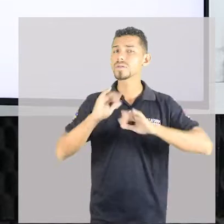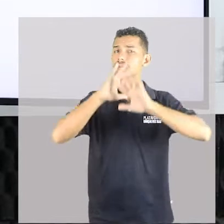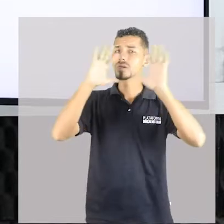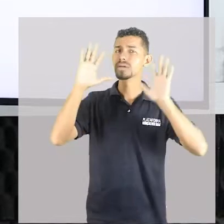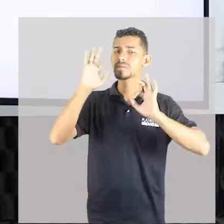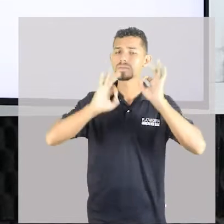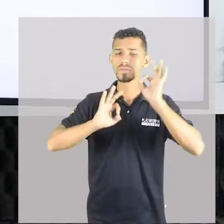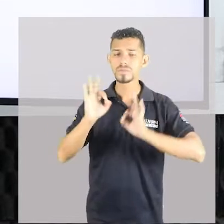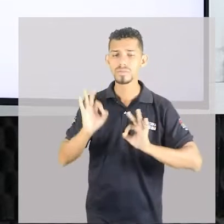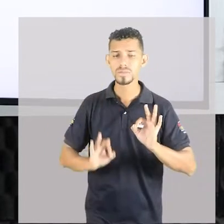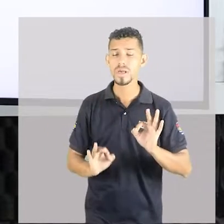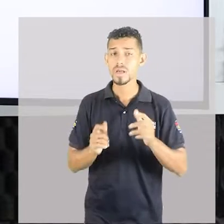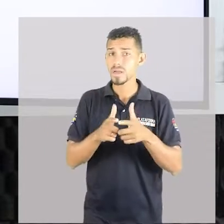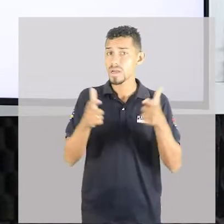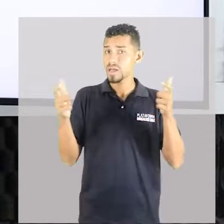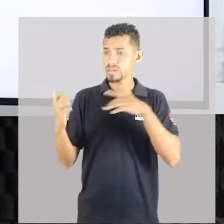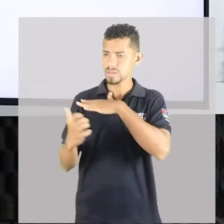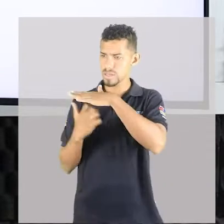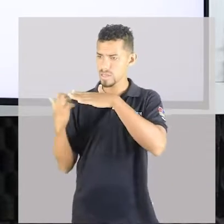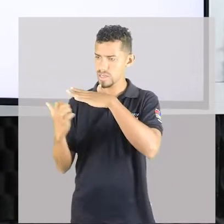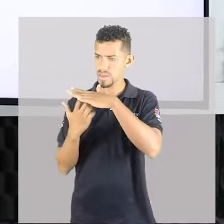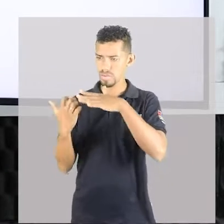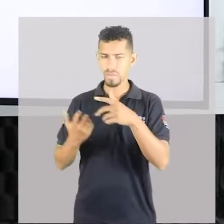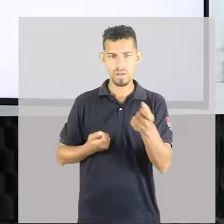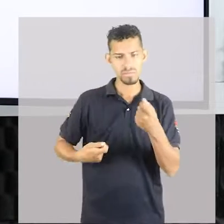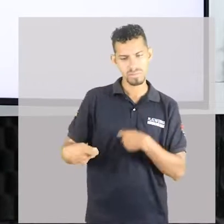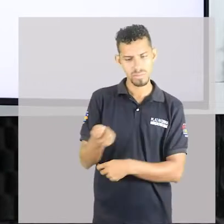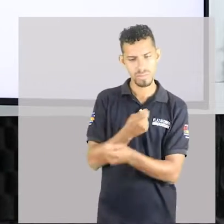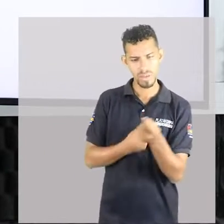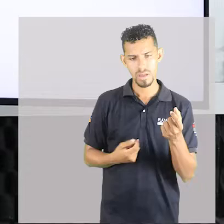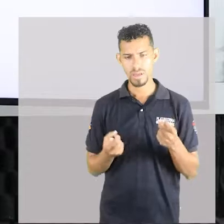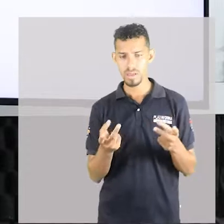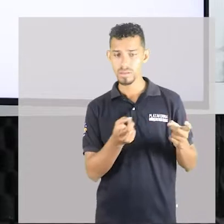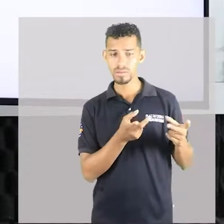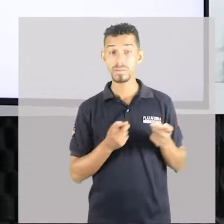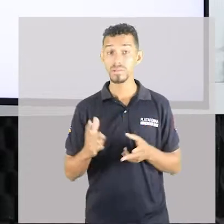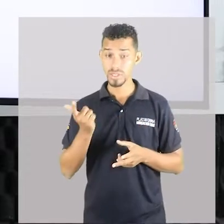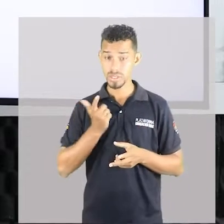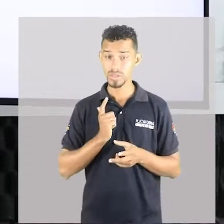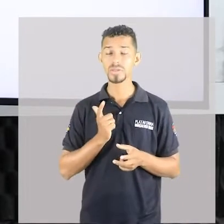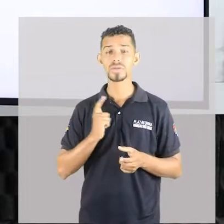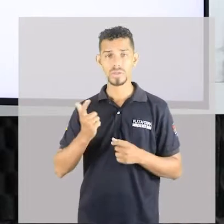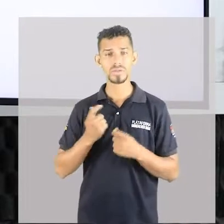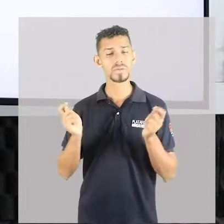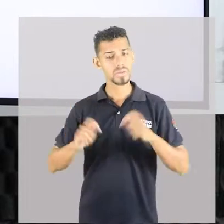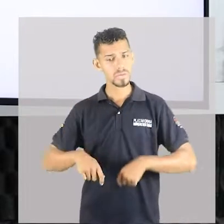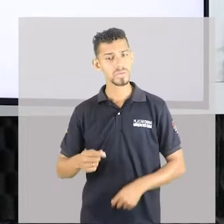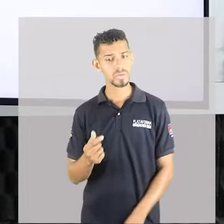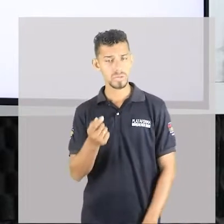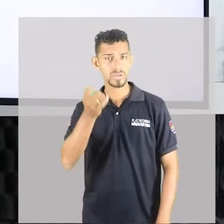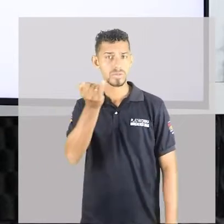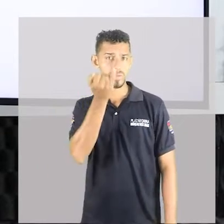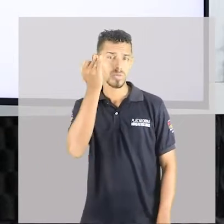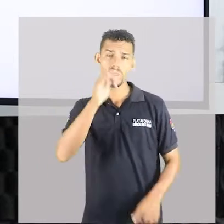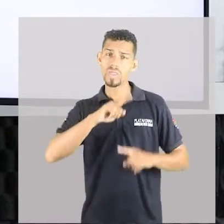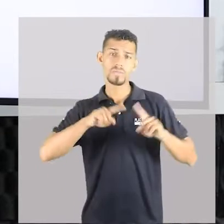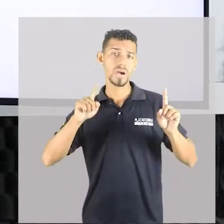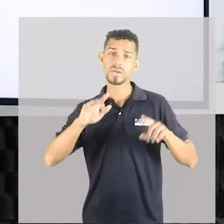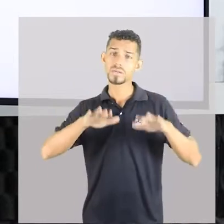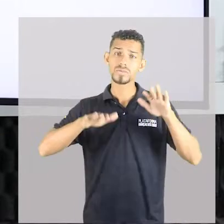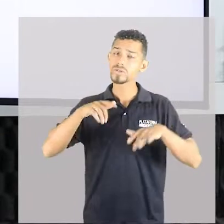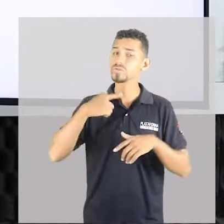desses oligopólios, de grandes empresas, o mercado financeiro. Então, havia recursos financeiros necessários, mas às vezes não tinham os